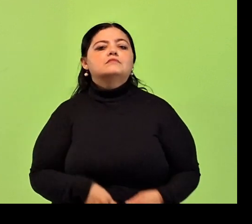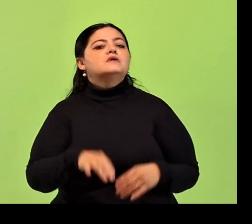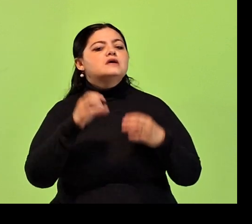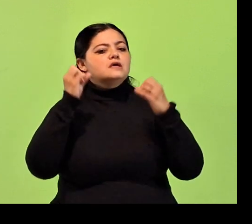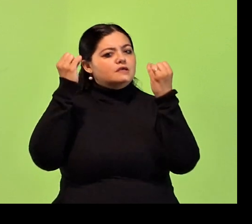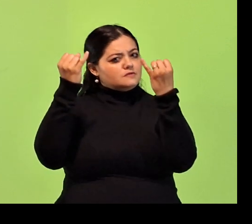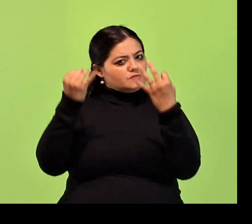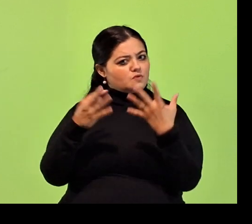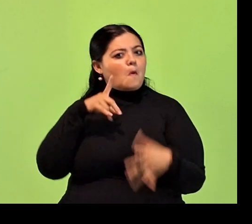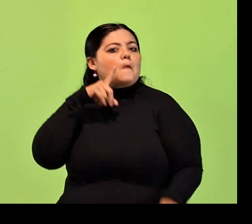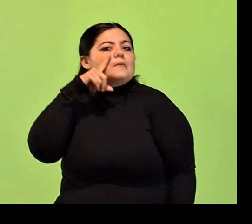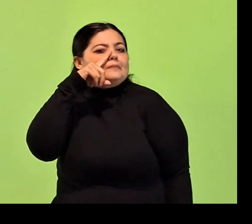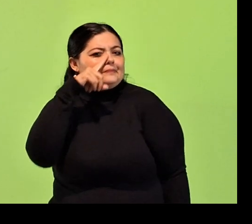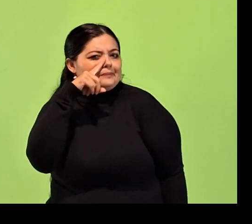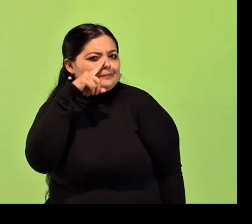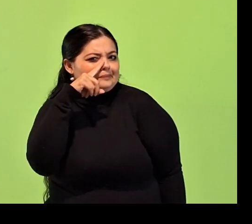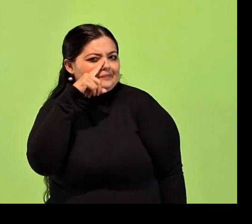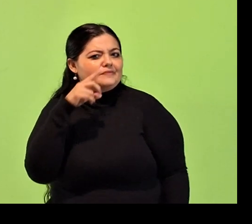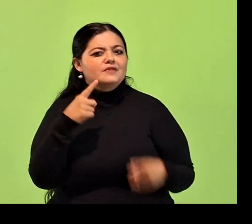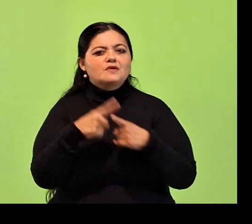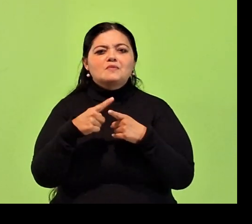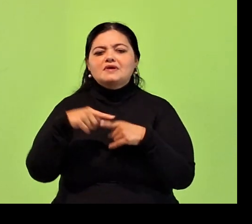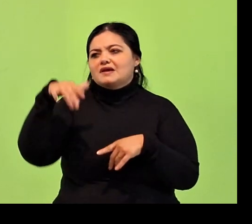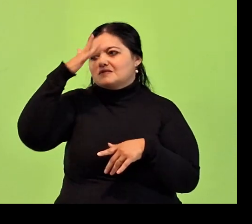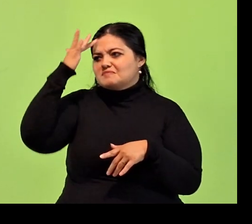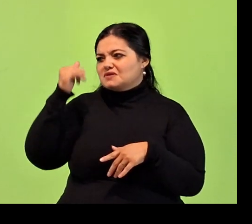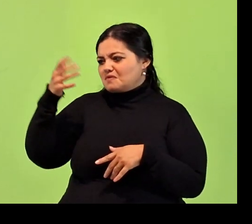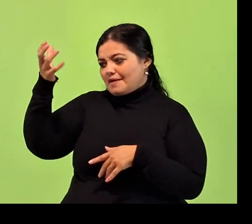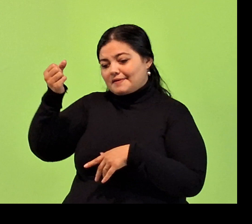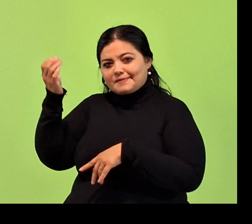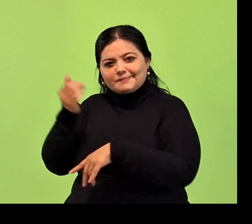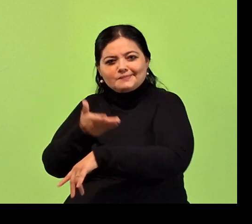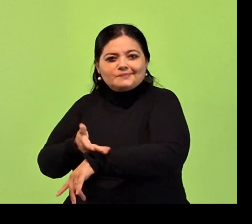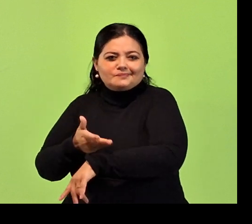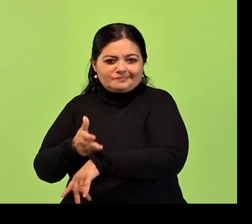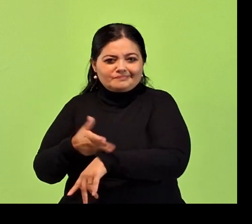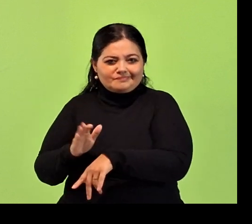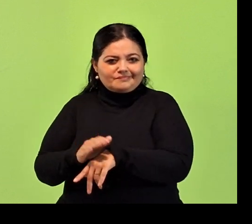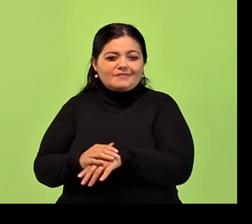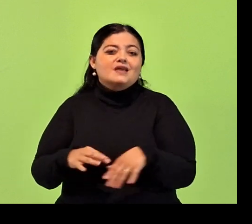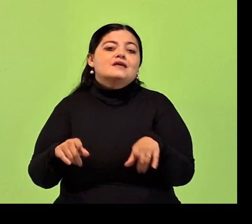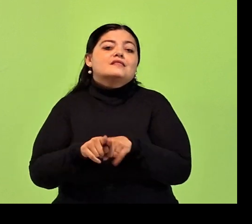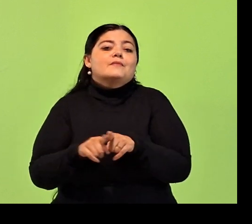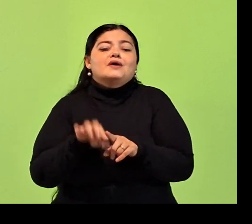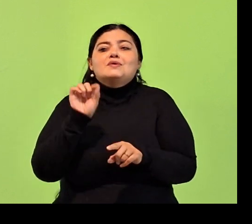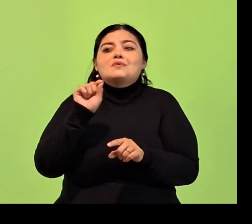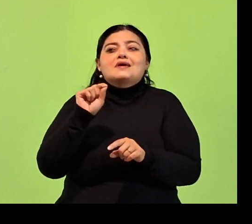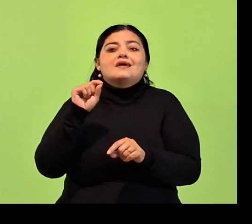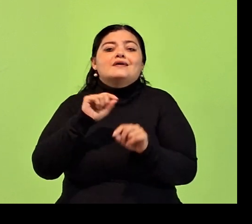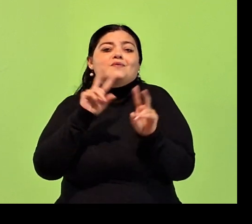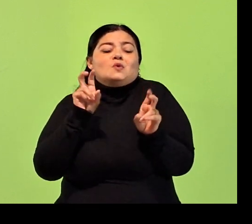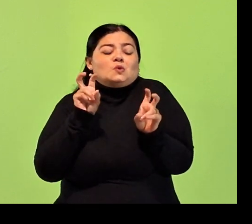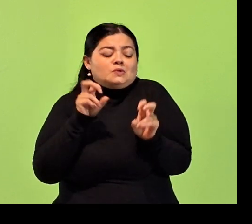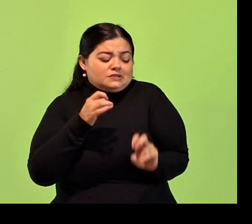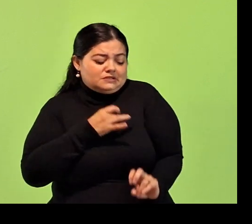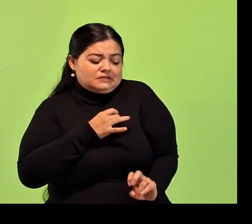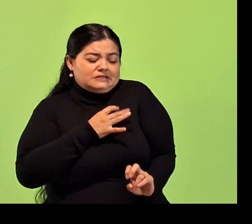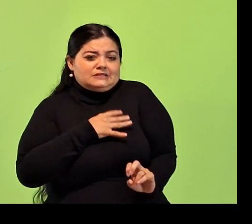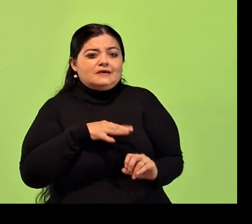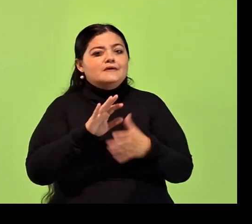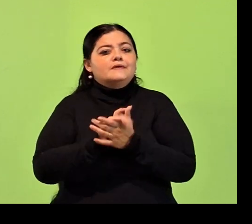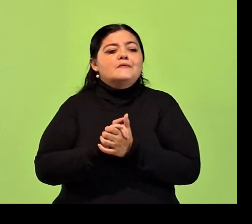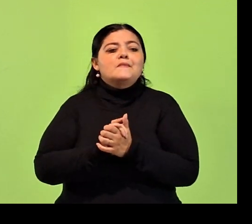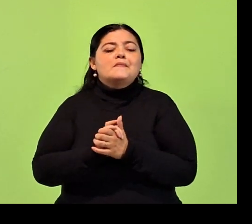população racializada frente à supremacia branca mundial. Sobre o pânico sexual, ele geralmente é ligado ao apelo